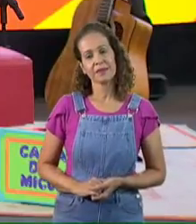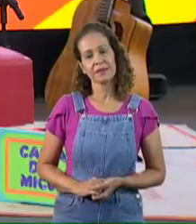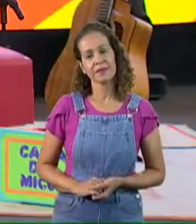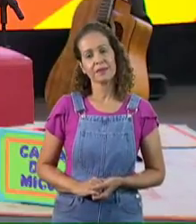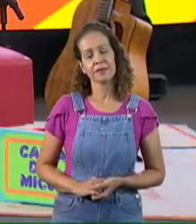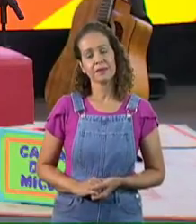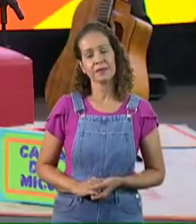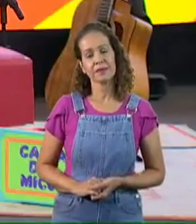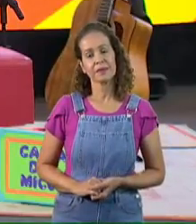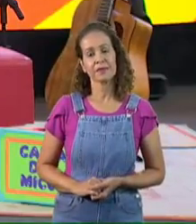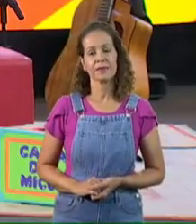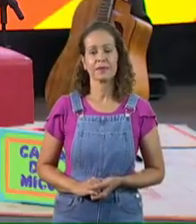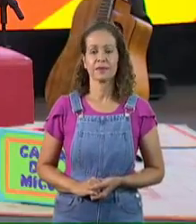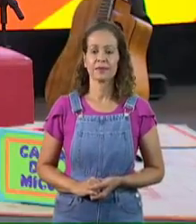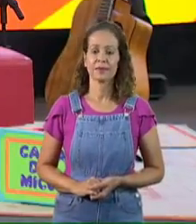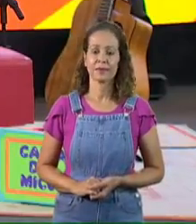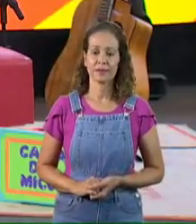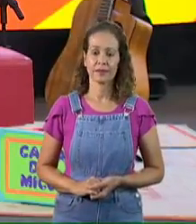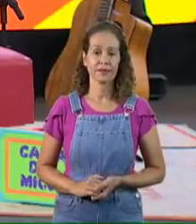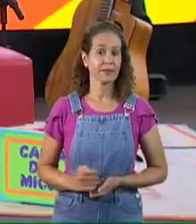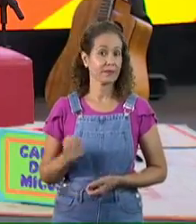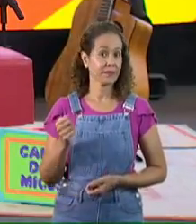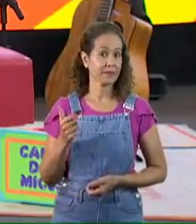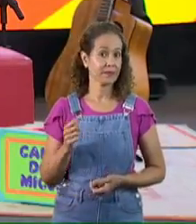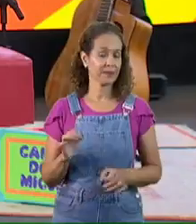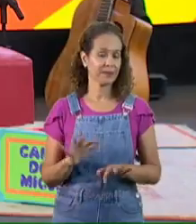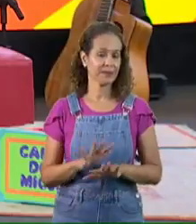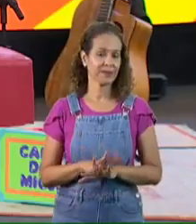gente. Está acabando aí?